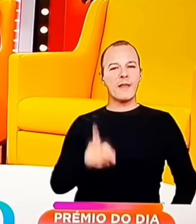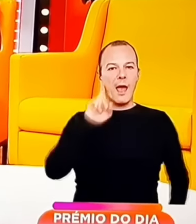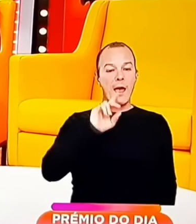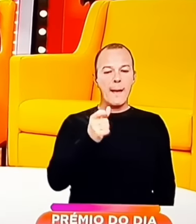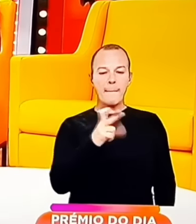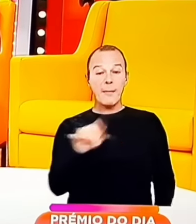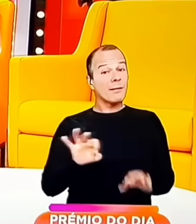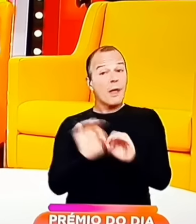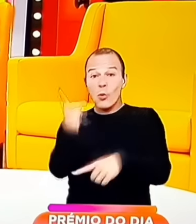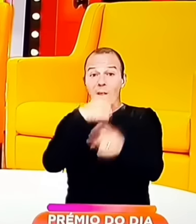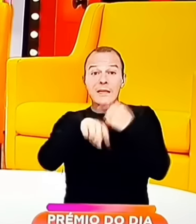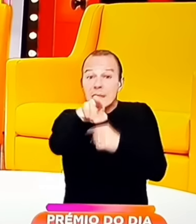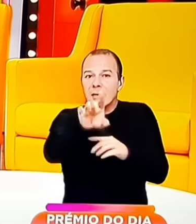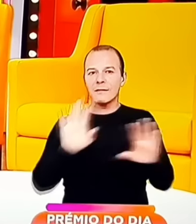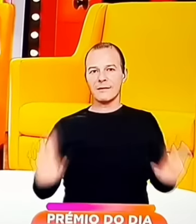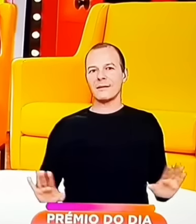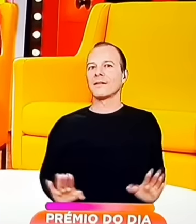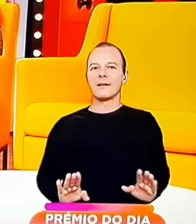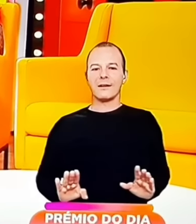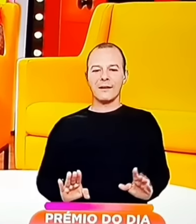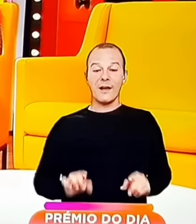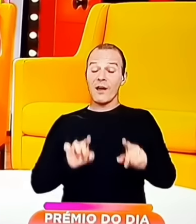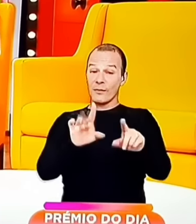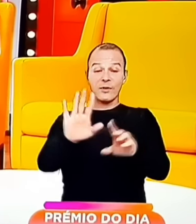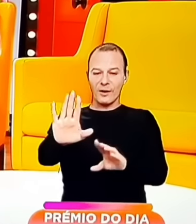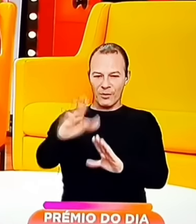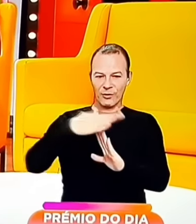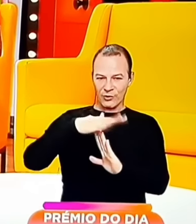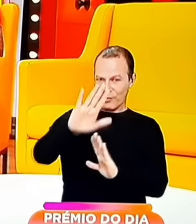como convidei a si. O Miguel só veio porque